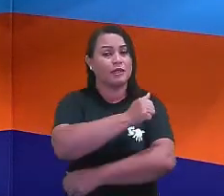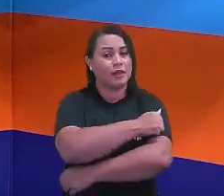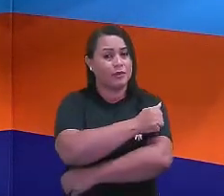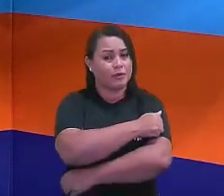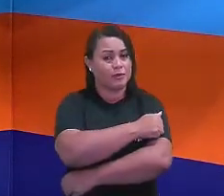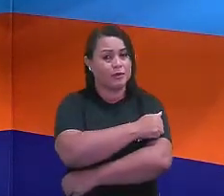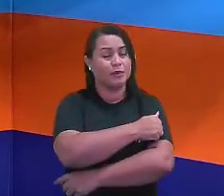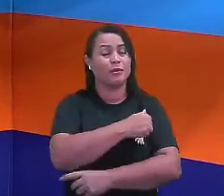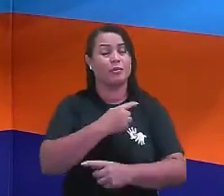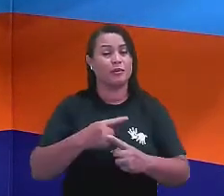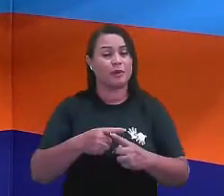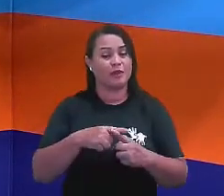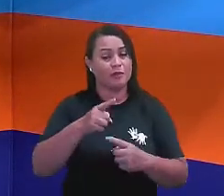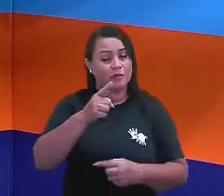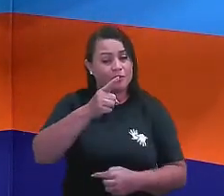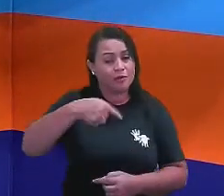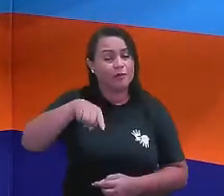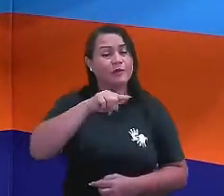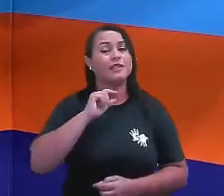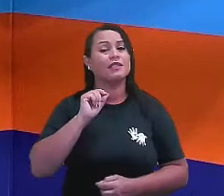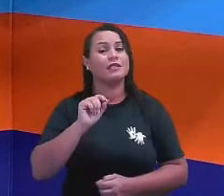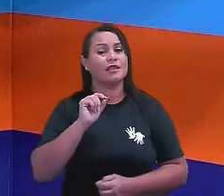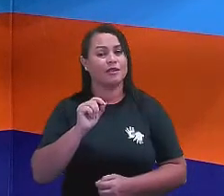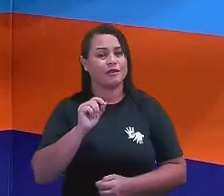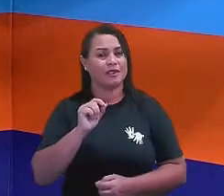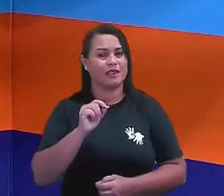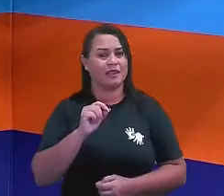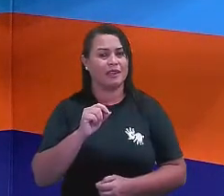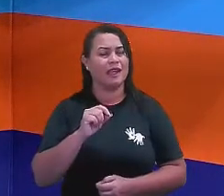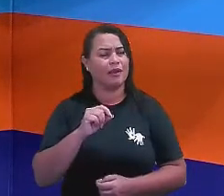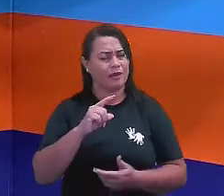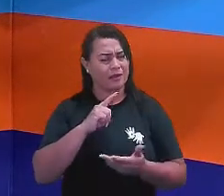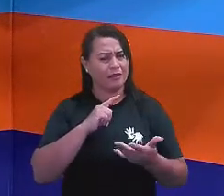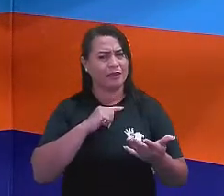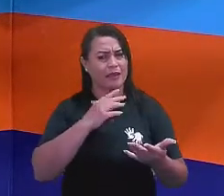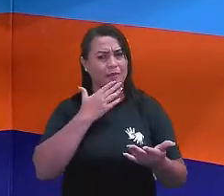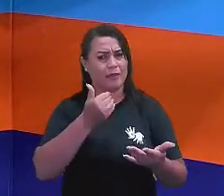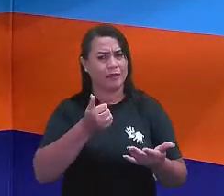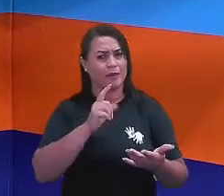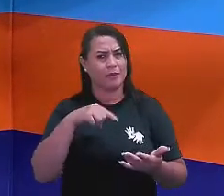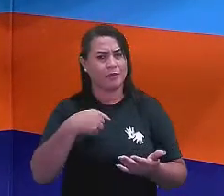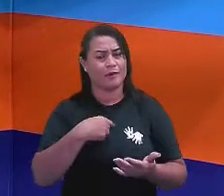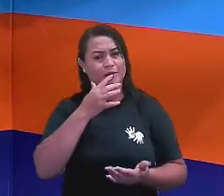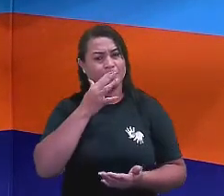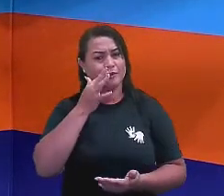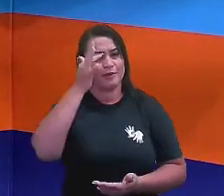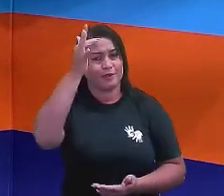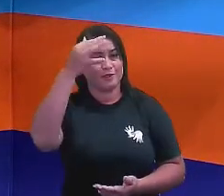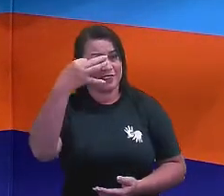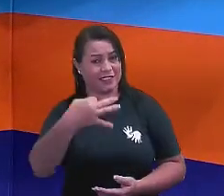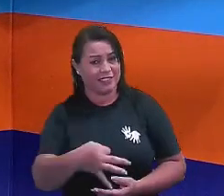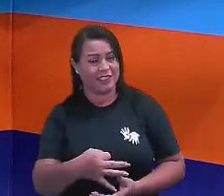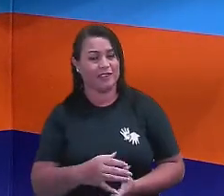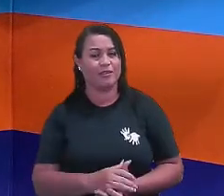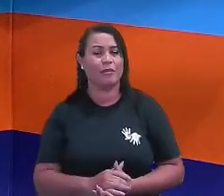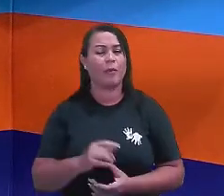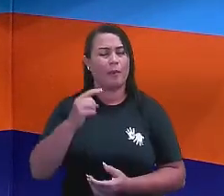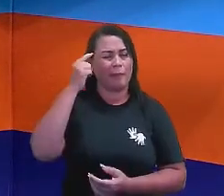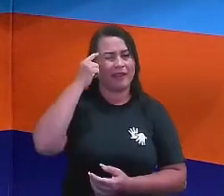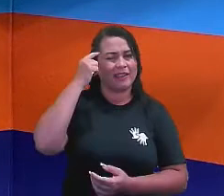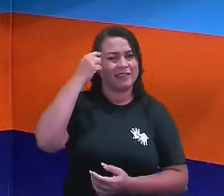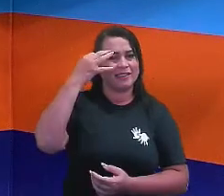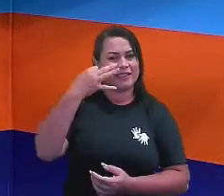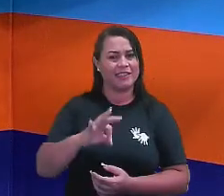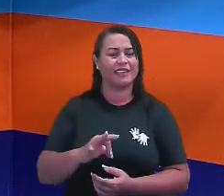vocês. Porque vocês são o que tem de melhor para o nosso futuro, tá certo? Pensem